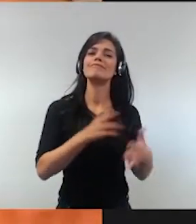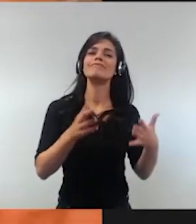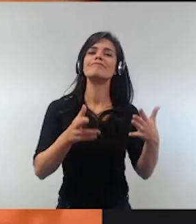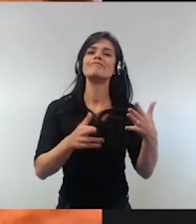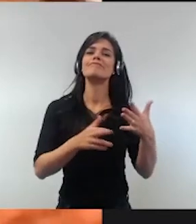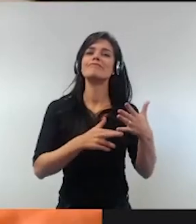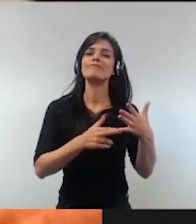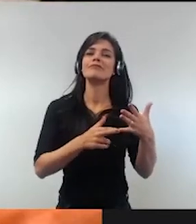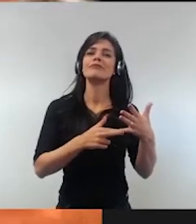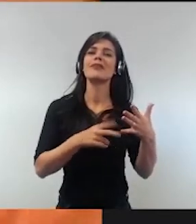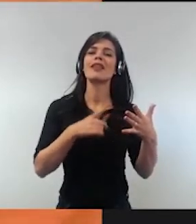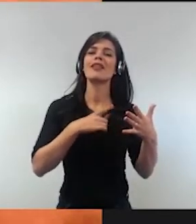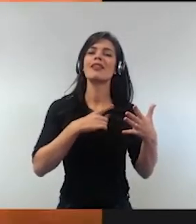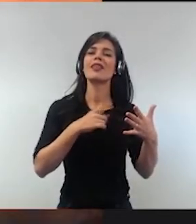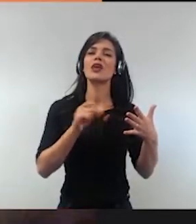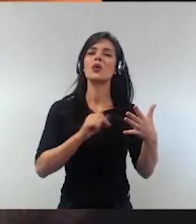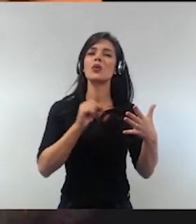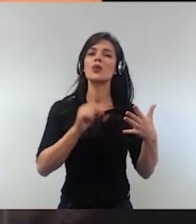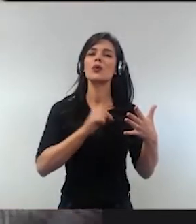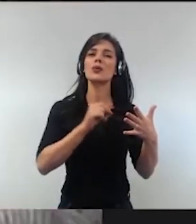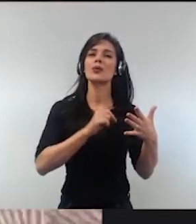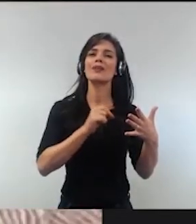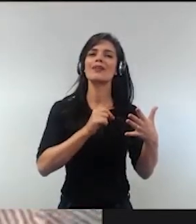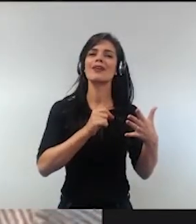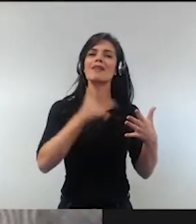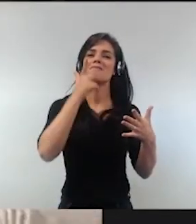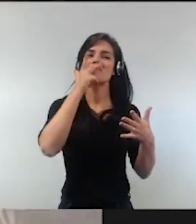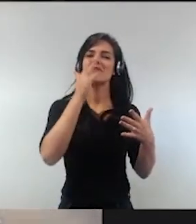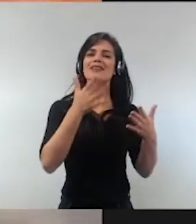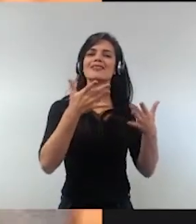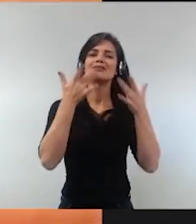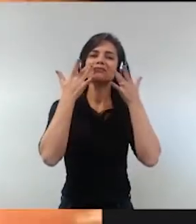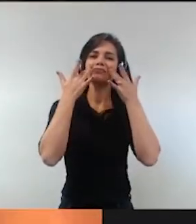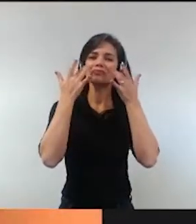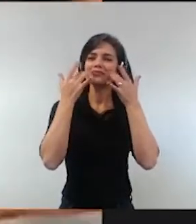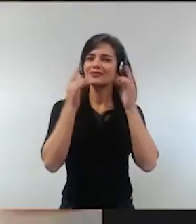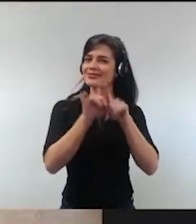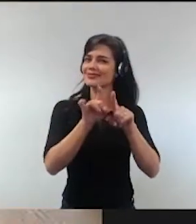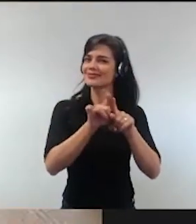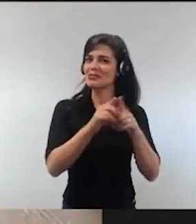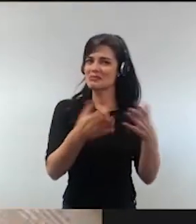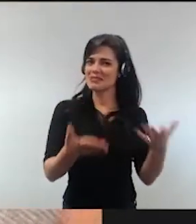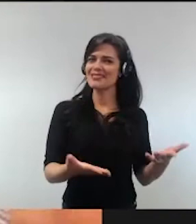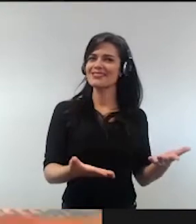poder que, ainda que se exerça racionalmente, a